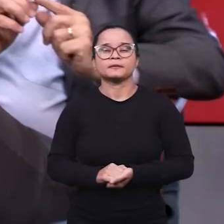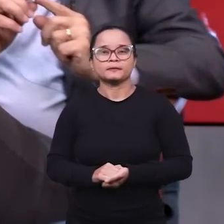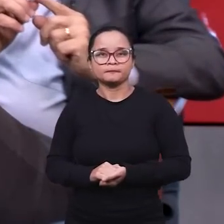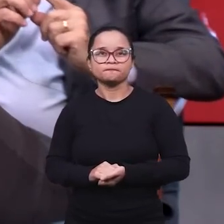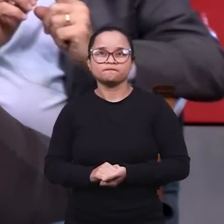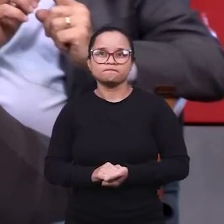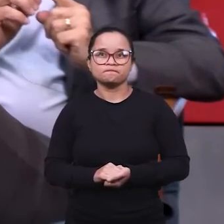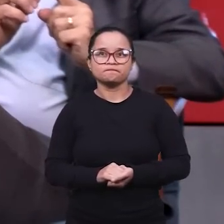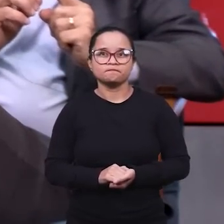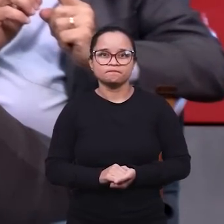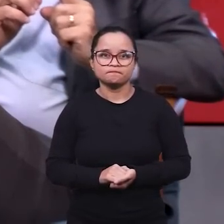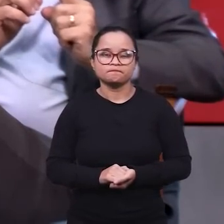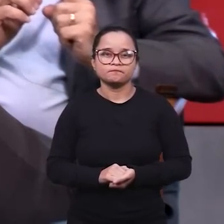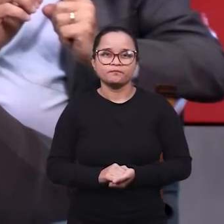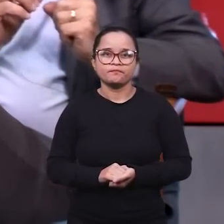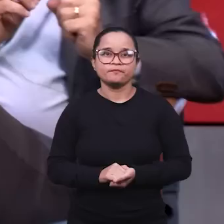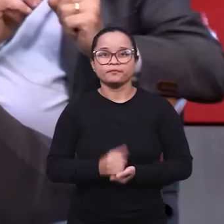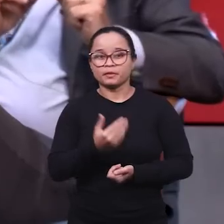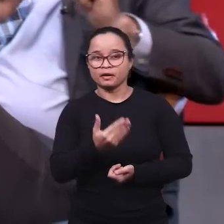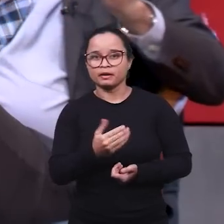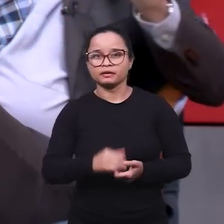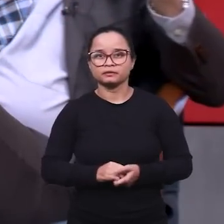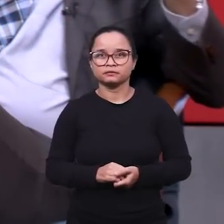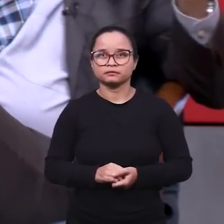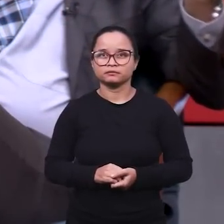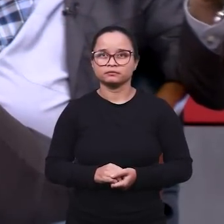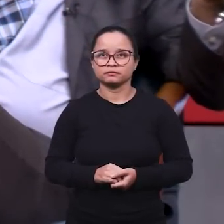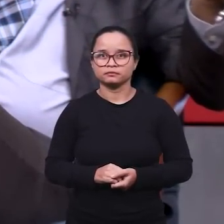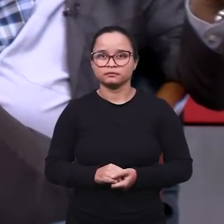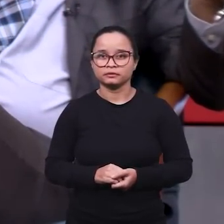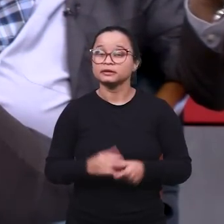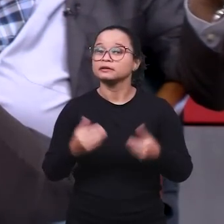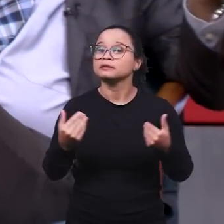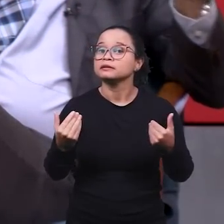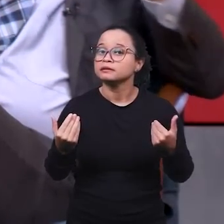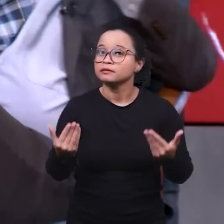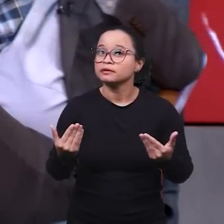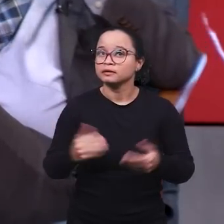ele não se evidencia.